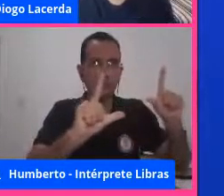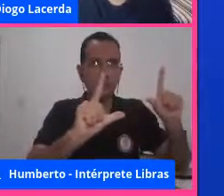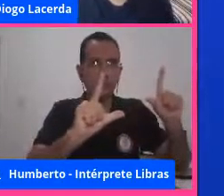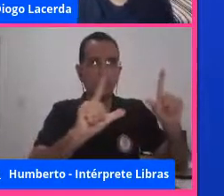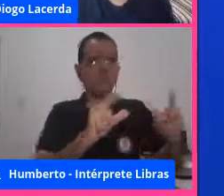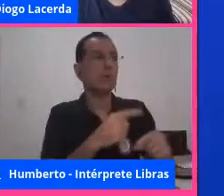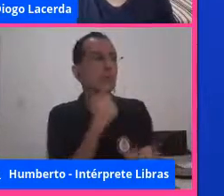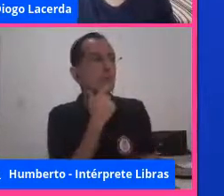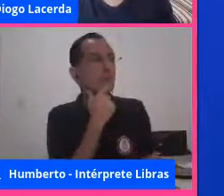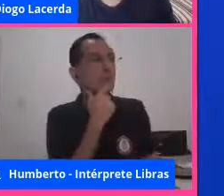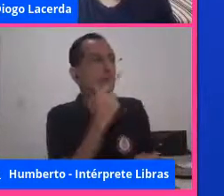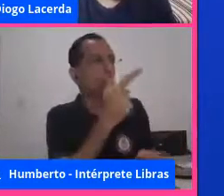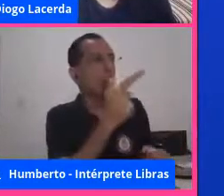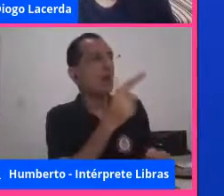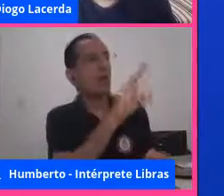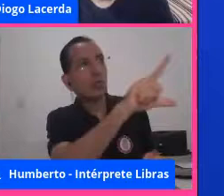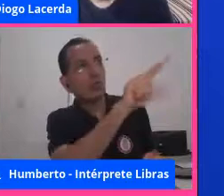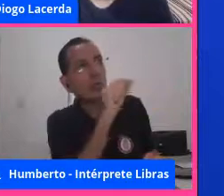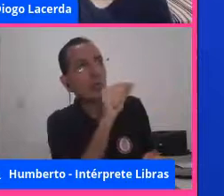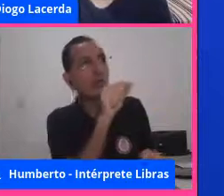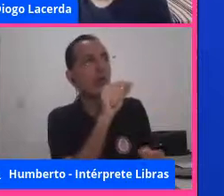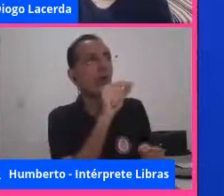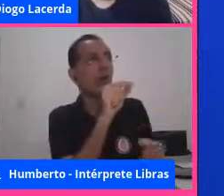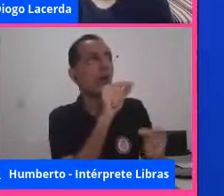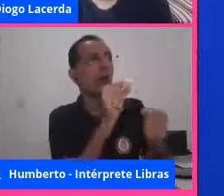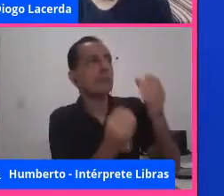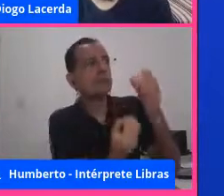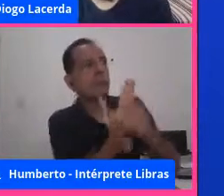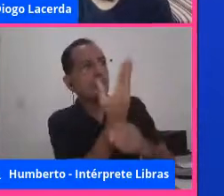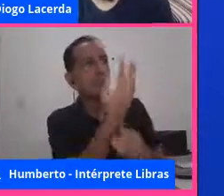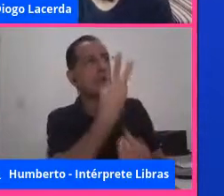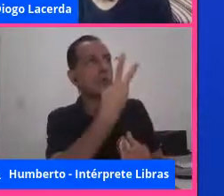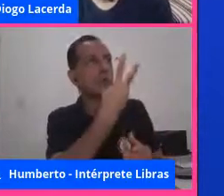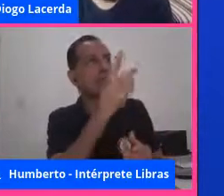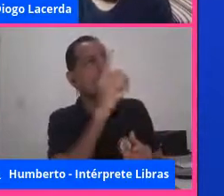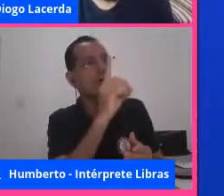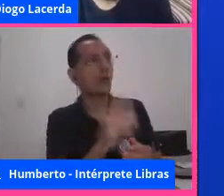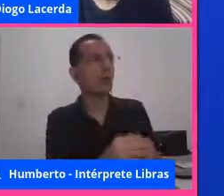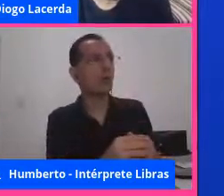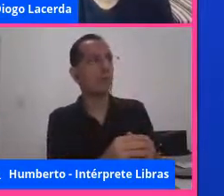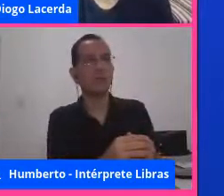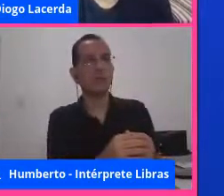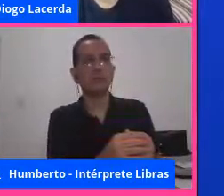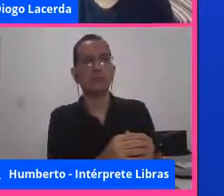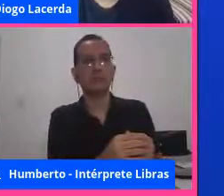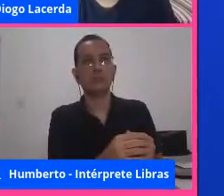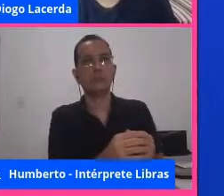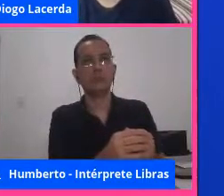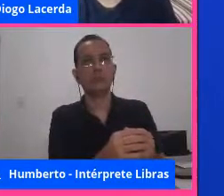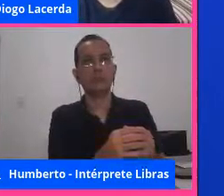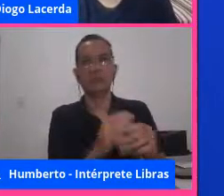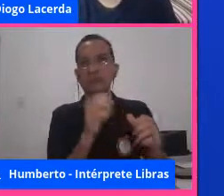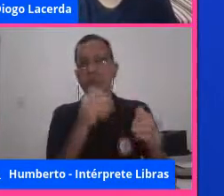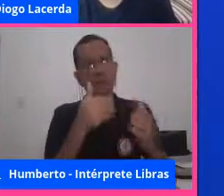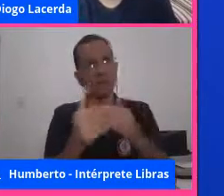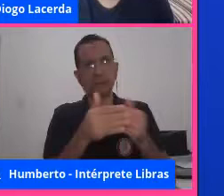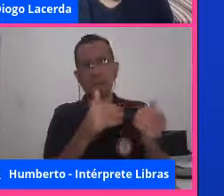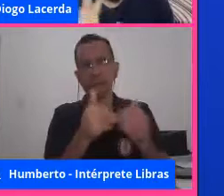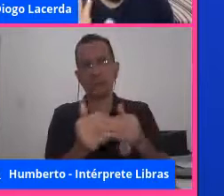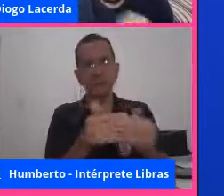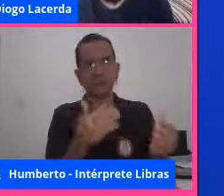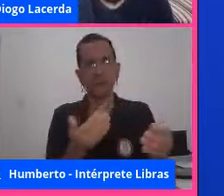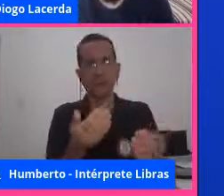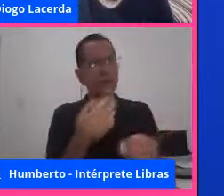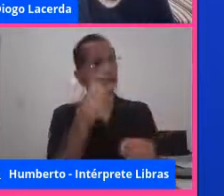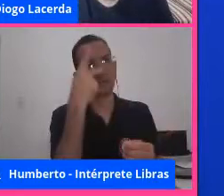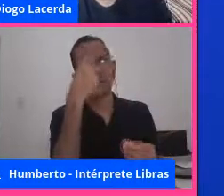o arquivo que você quer para fazer o download, né? E aí tu pode fazer o download do arquivo